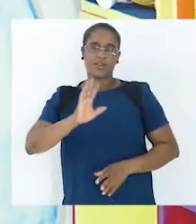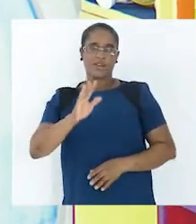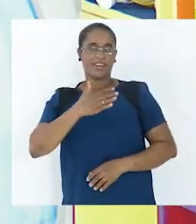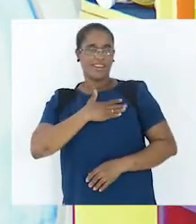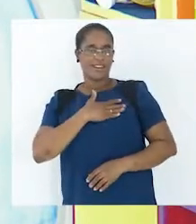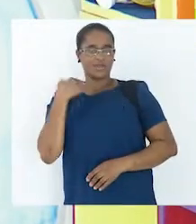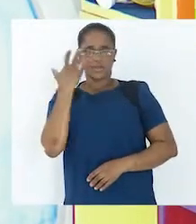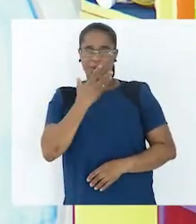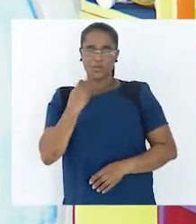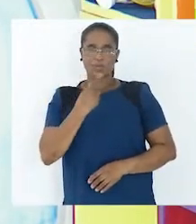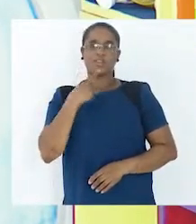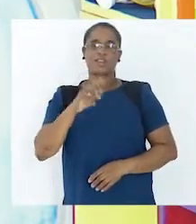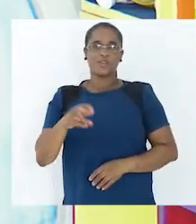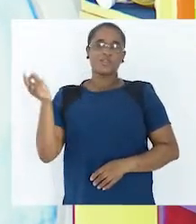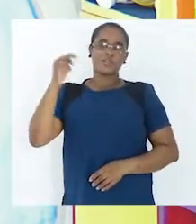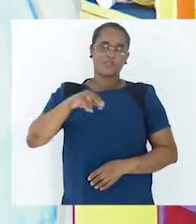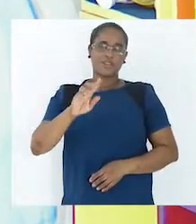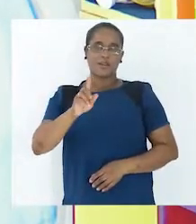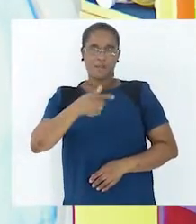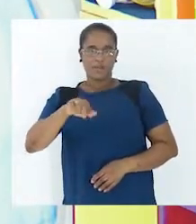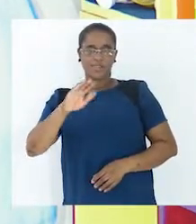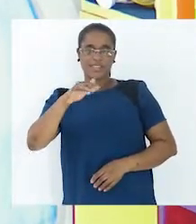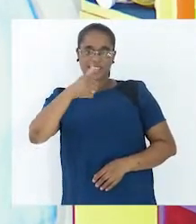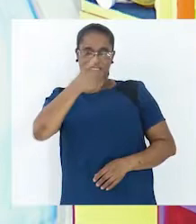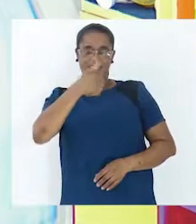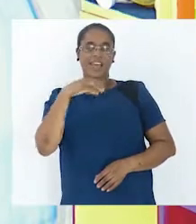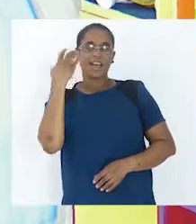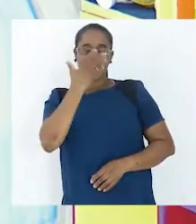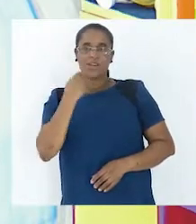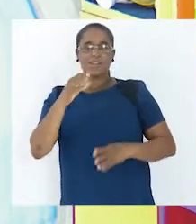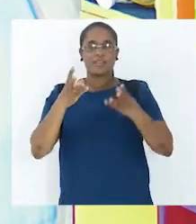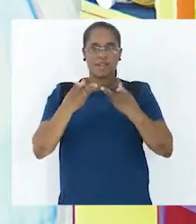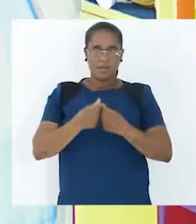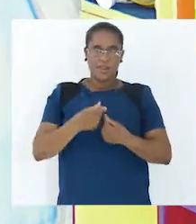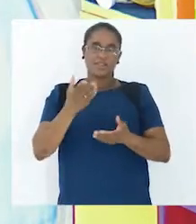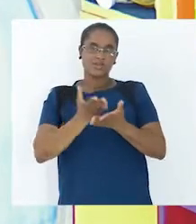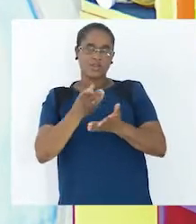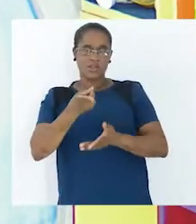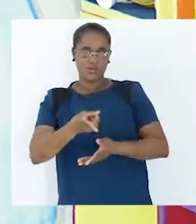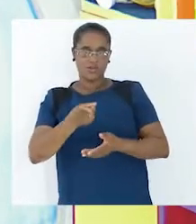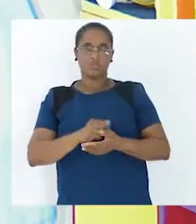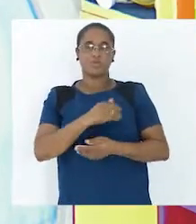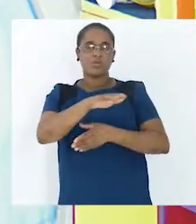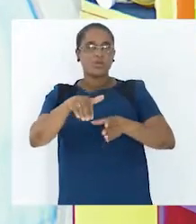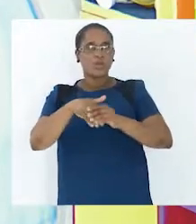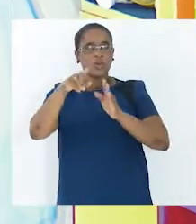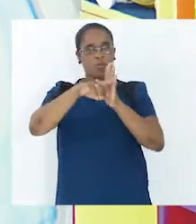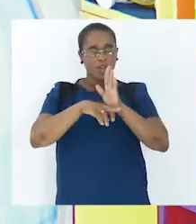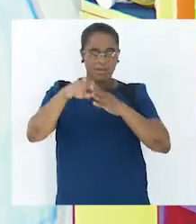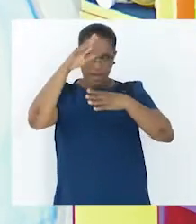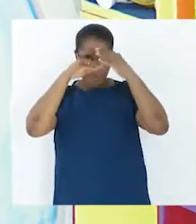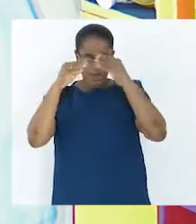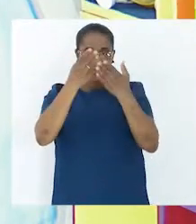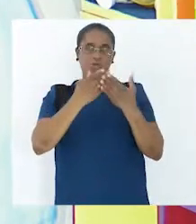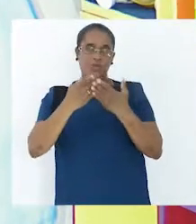Olá, caros alunos, estamos de volta para a nossa quinta aula de matemática do nono ano, enquadrado no programa Aprender e